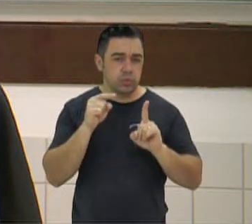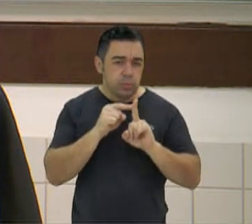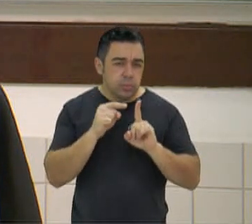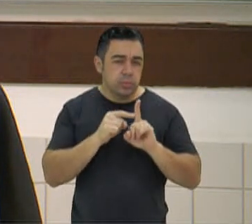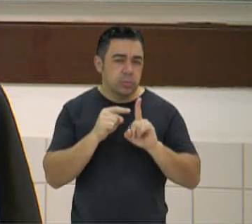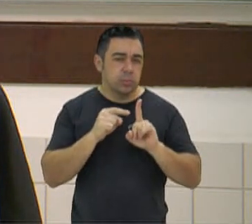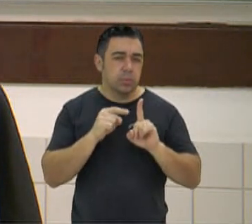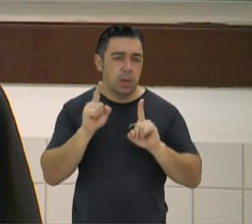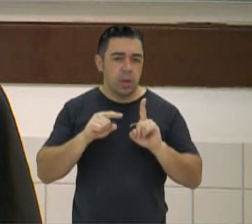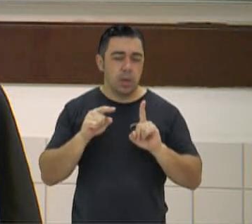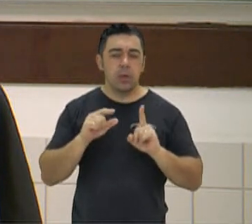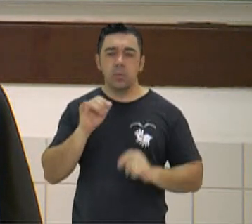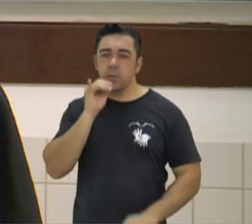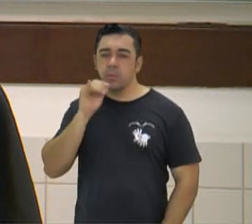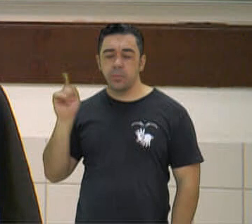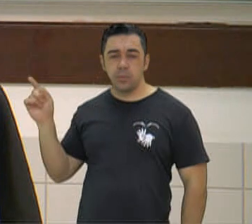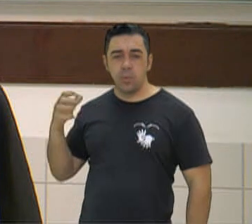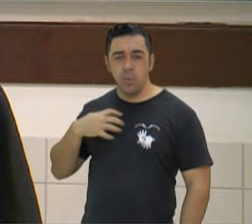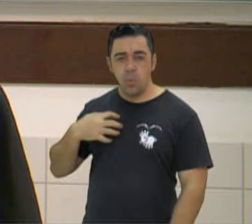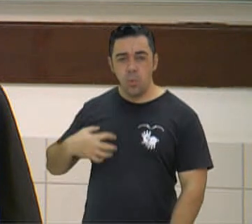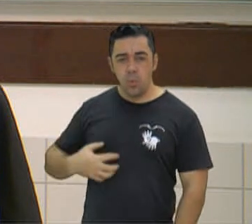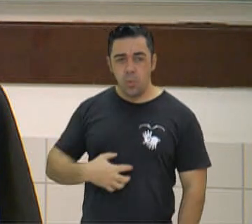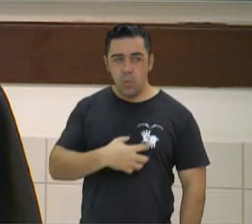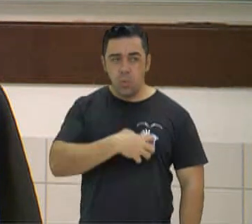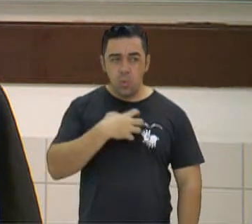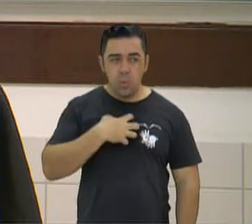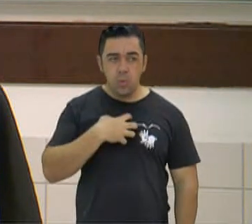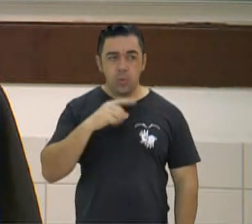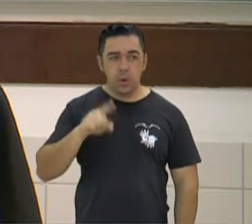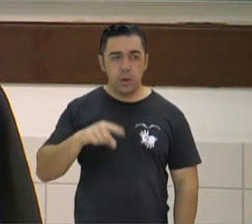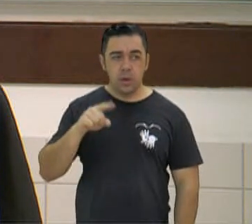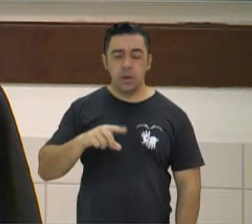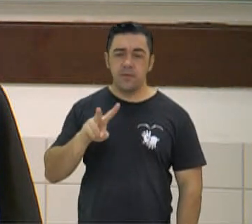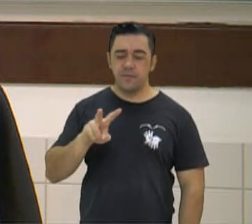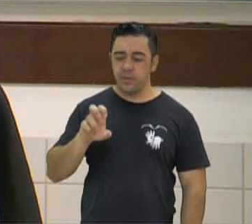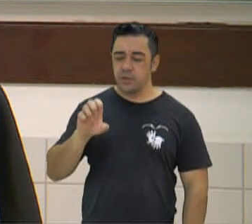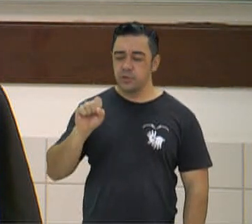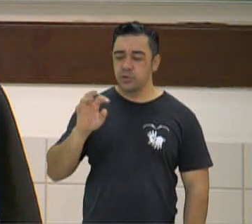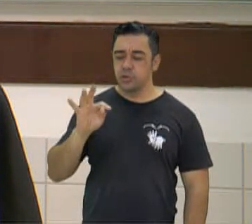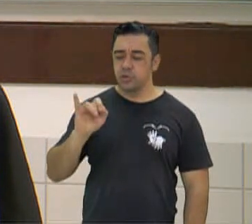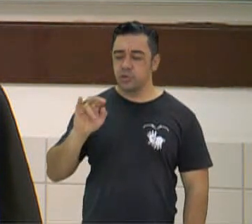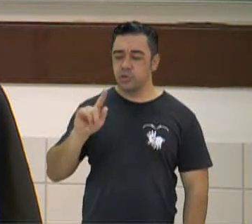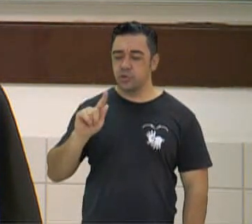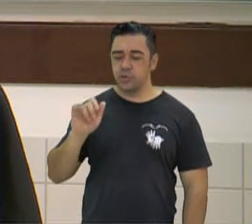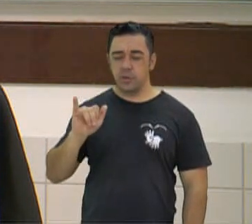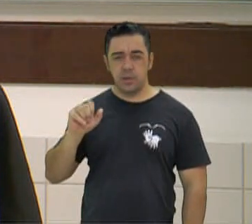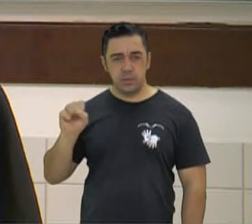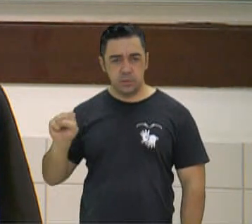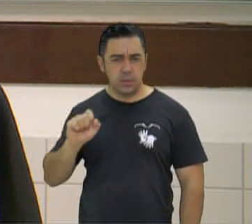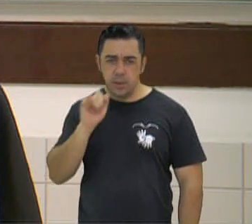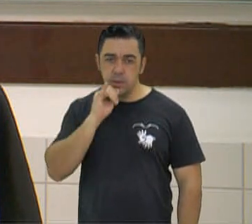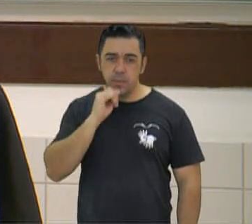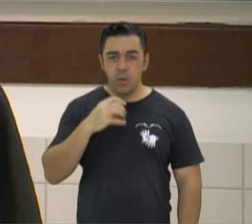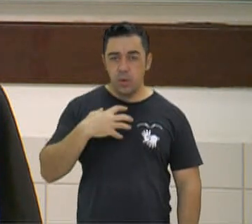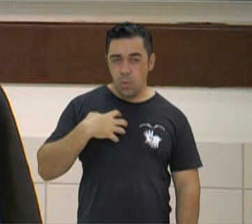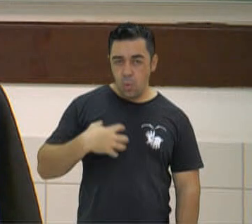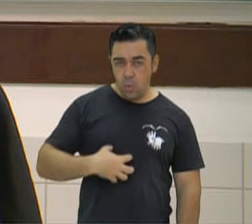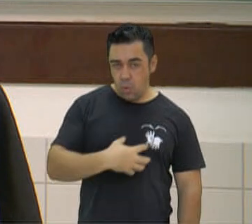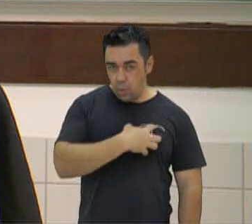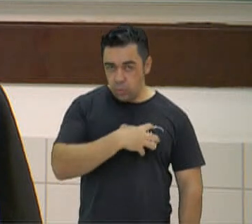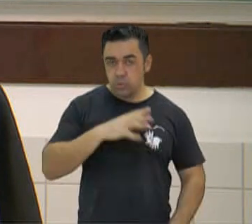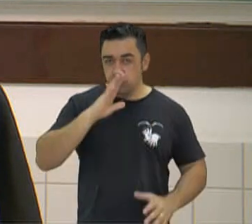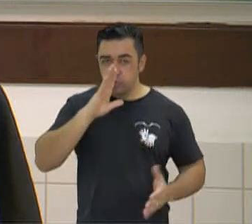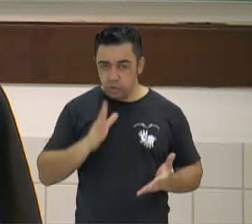órgãos vestigiais. Isso é bem legal de falar também, gente. O que são órgãos vestigiais? São órgãos ou estruturas que